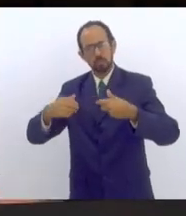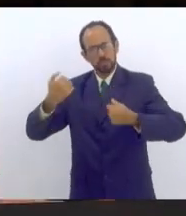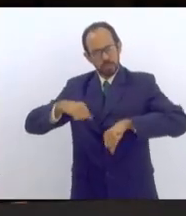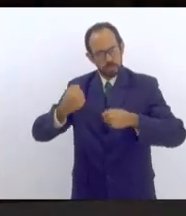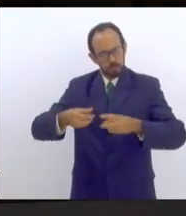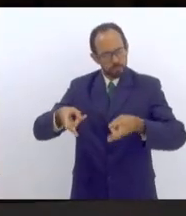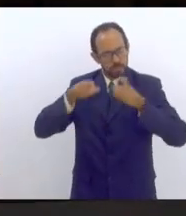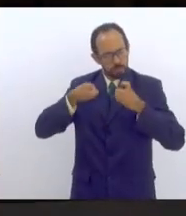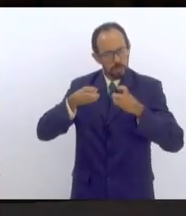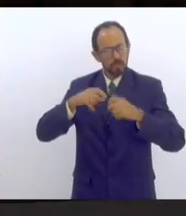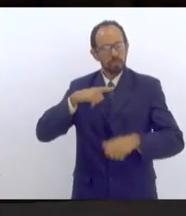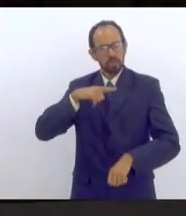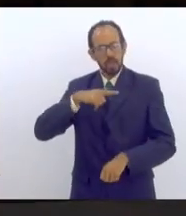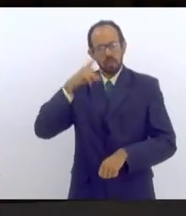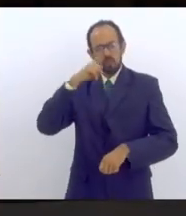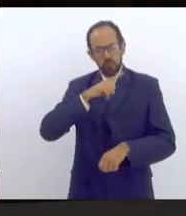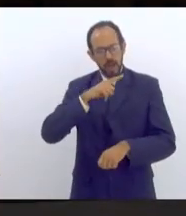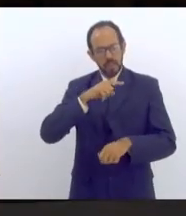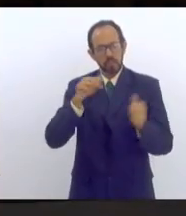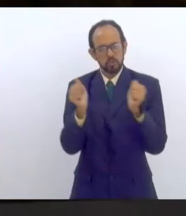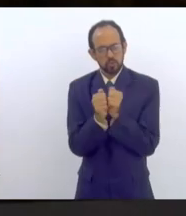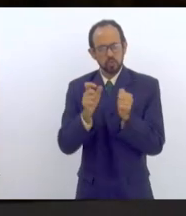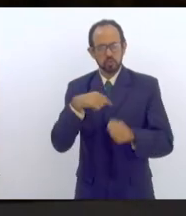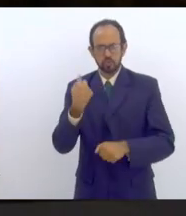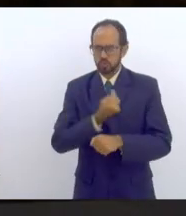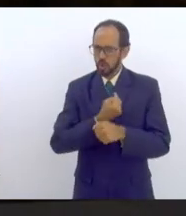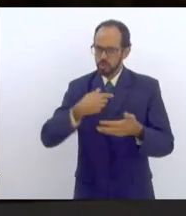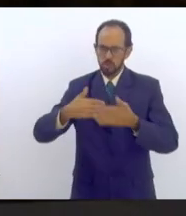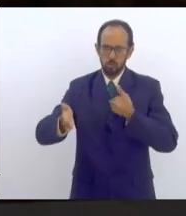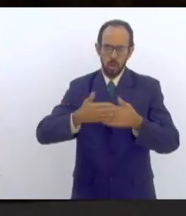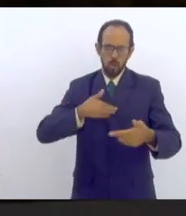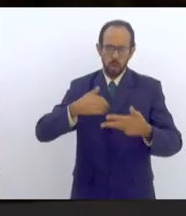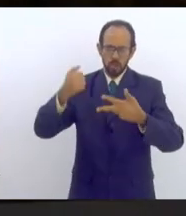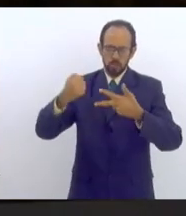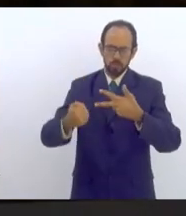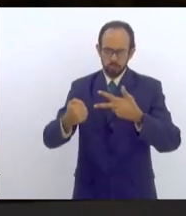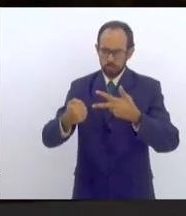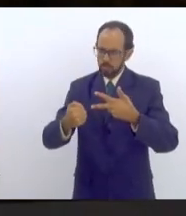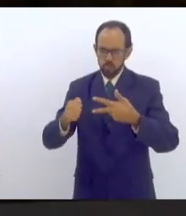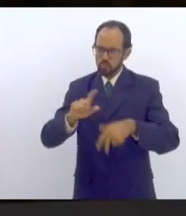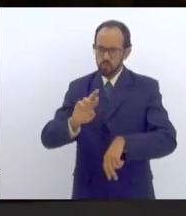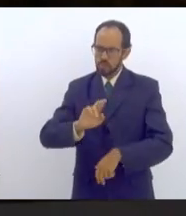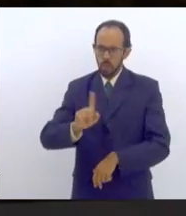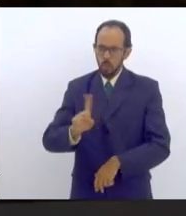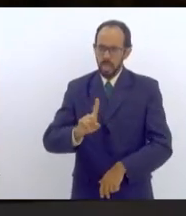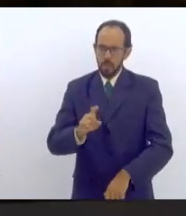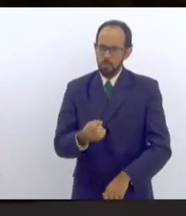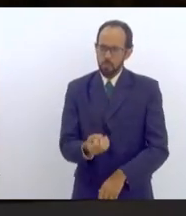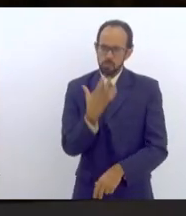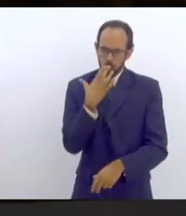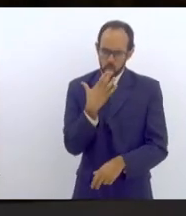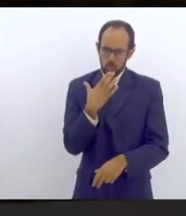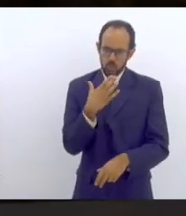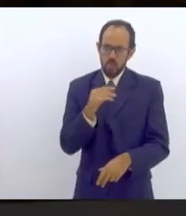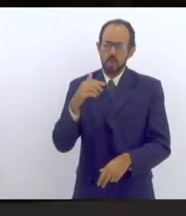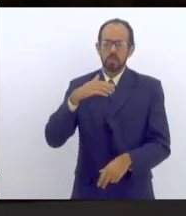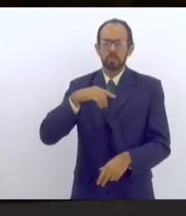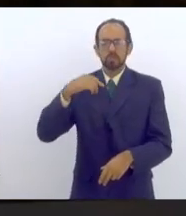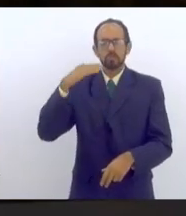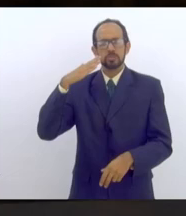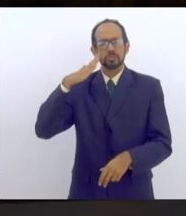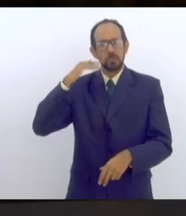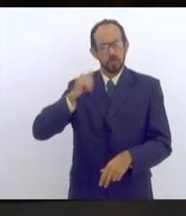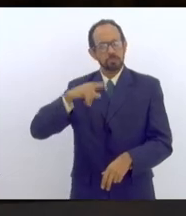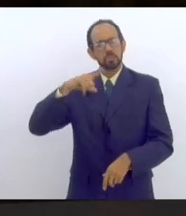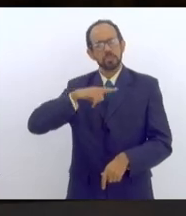errado existe entre nós, seja em que esfera for. Isso não é bom. Nós sabemos que existem